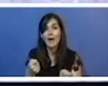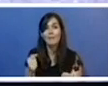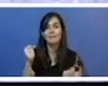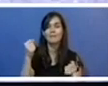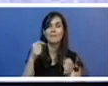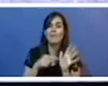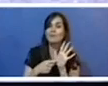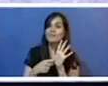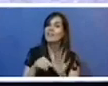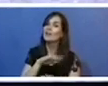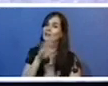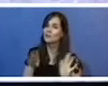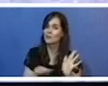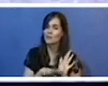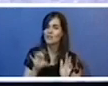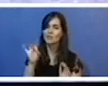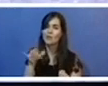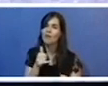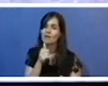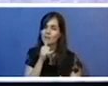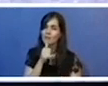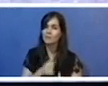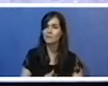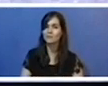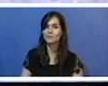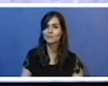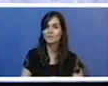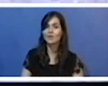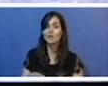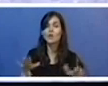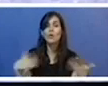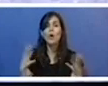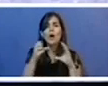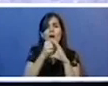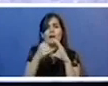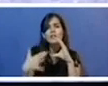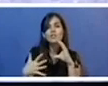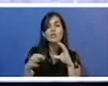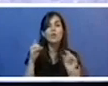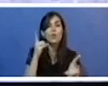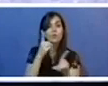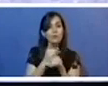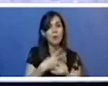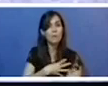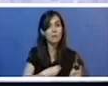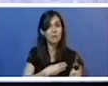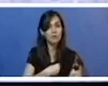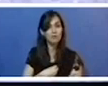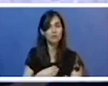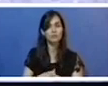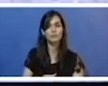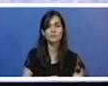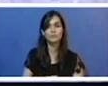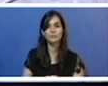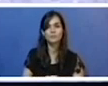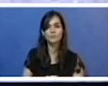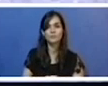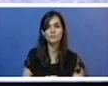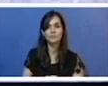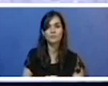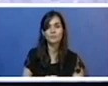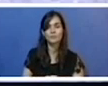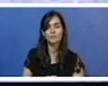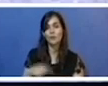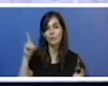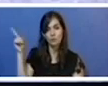nessa aula. Bom, agora, quais que são as características que podemos encontrar somente nos mamíferos? São essas que eu encontrei aqui,